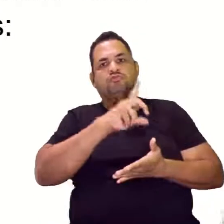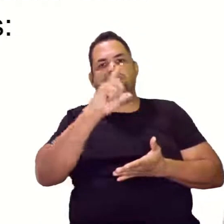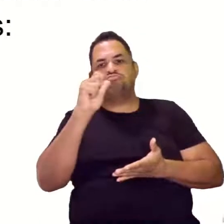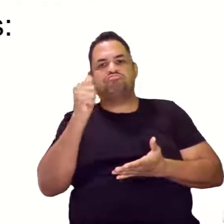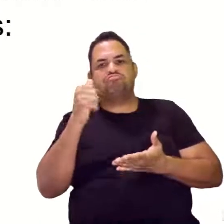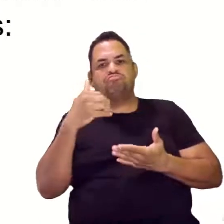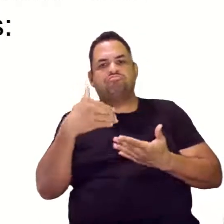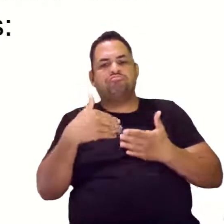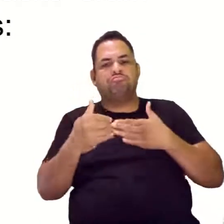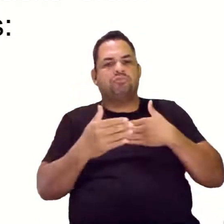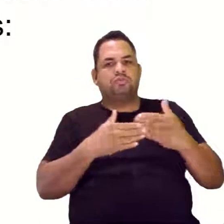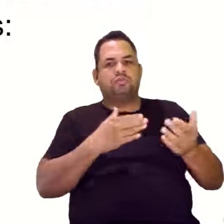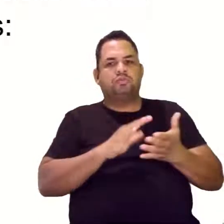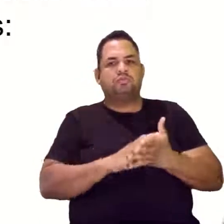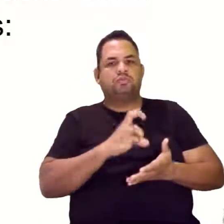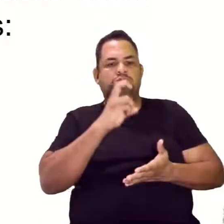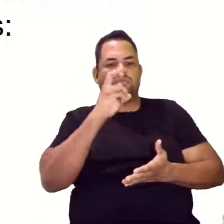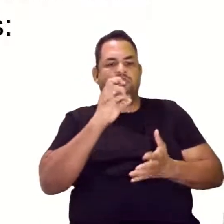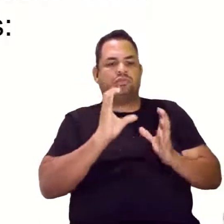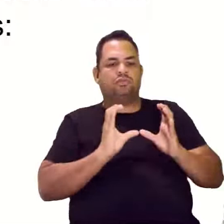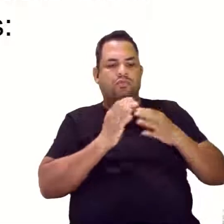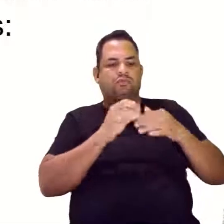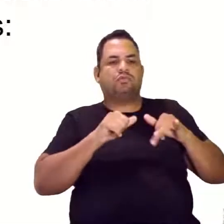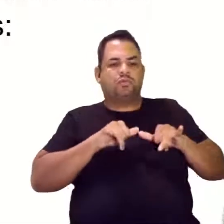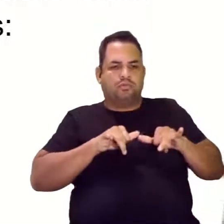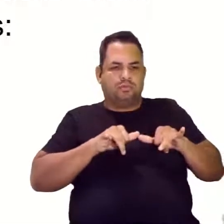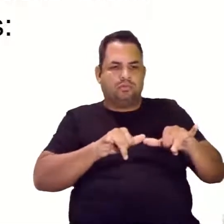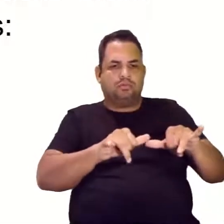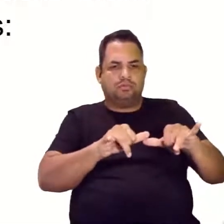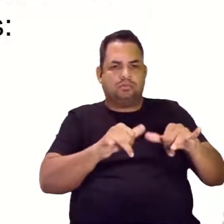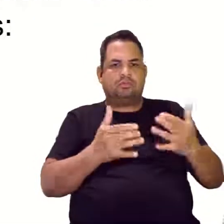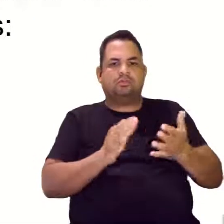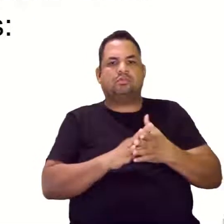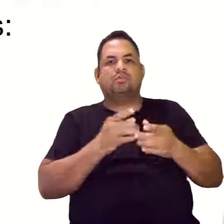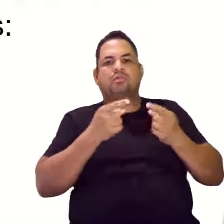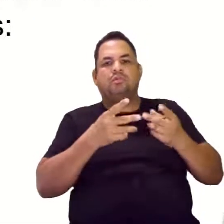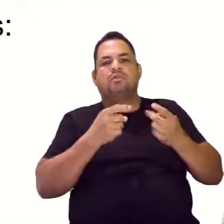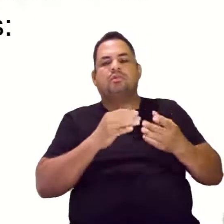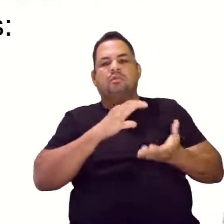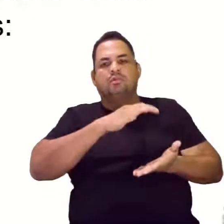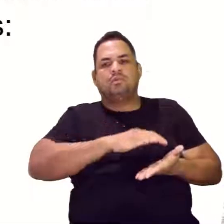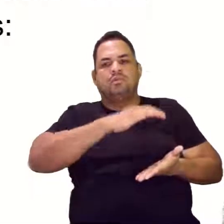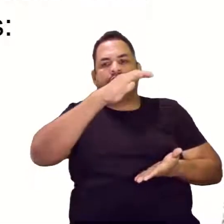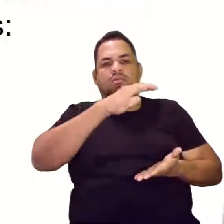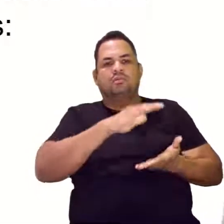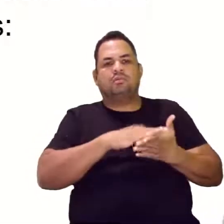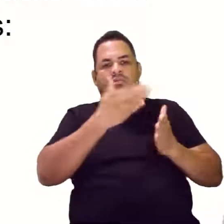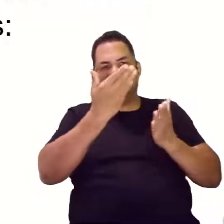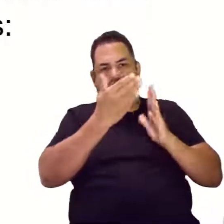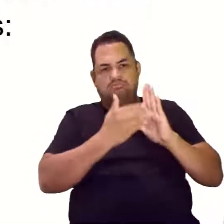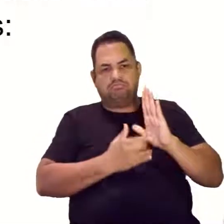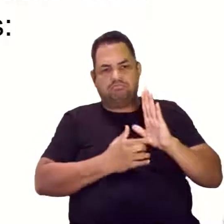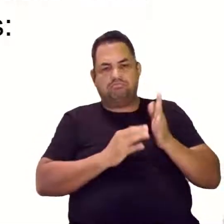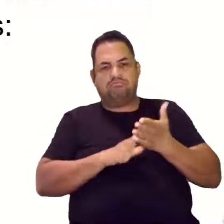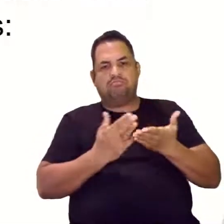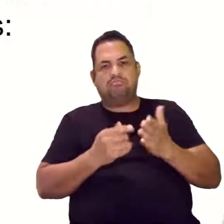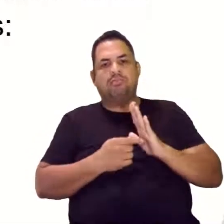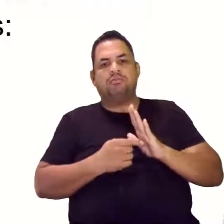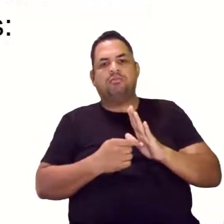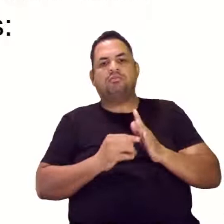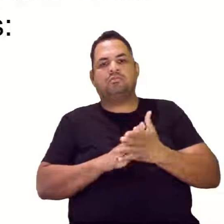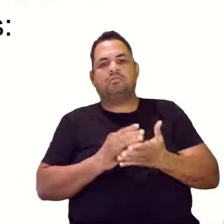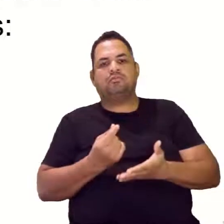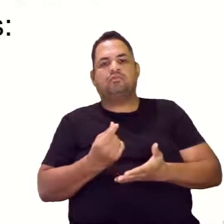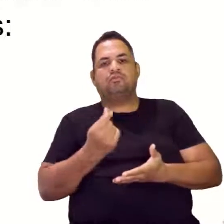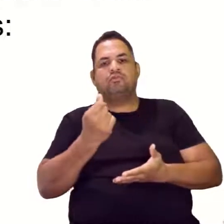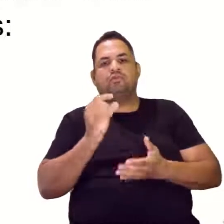dia, nos 5 supermercados da rede que vendem os packs de forma descrita, os registros do